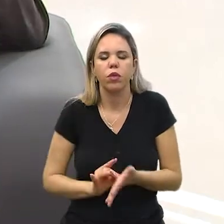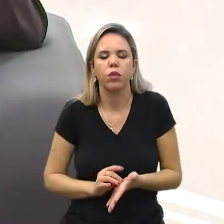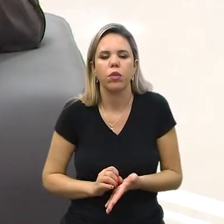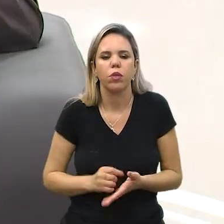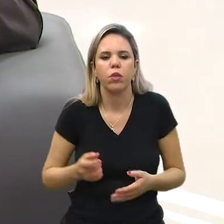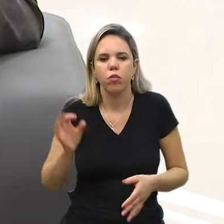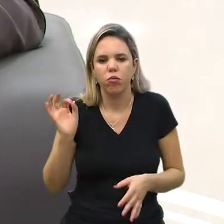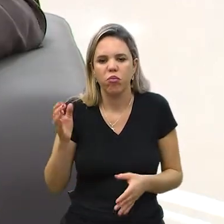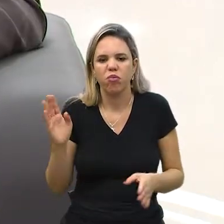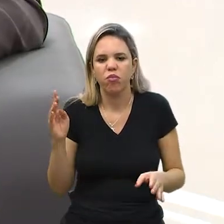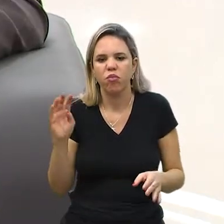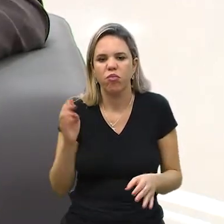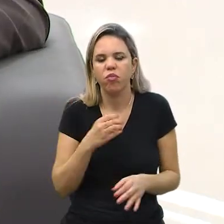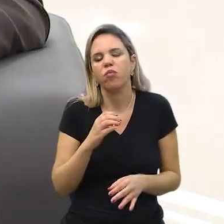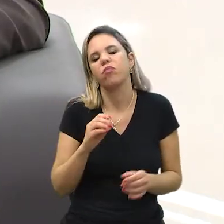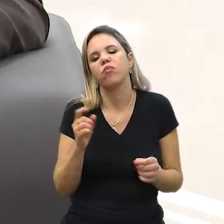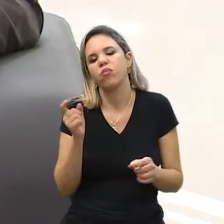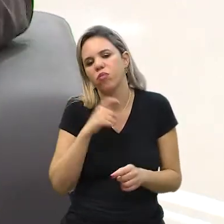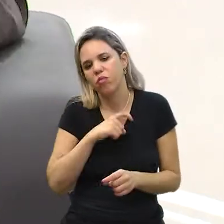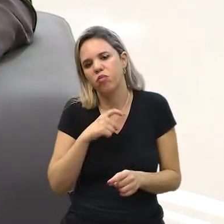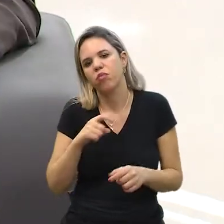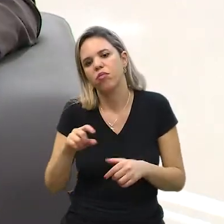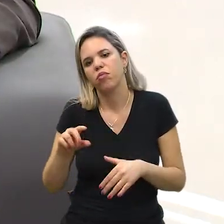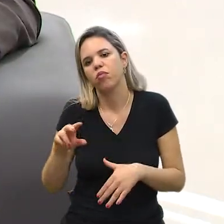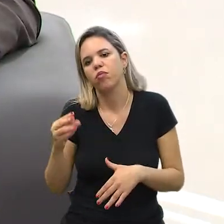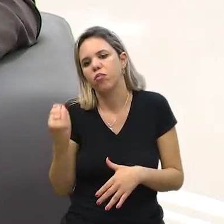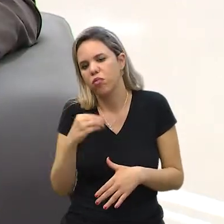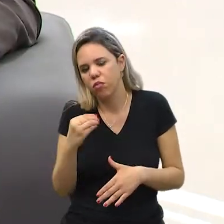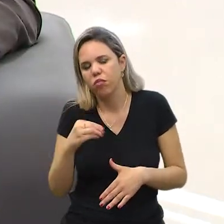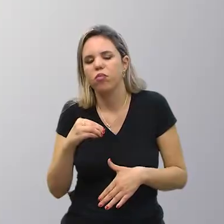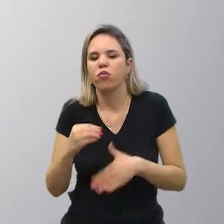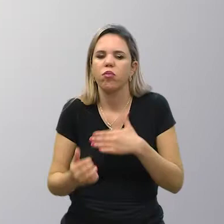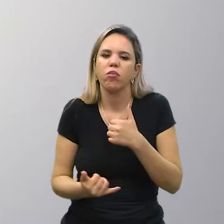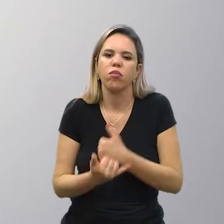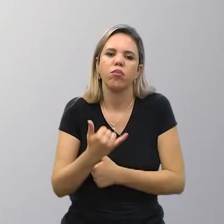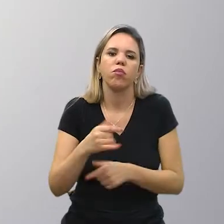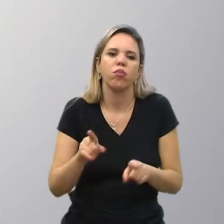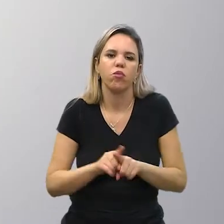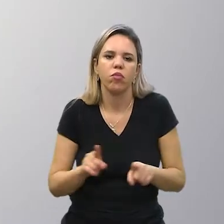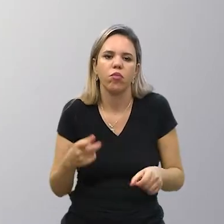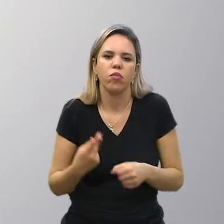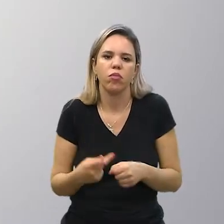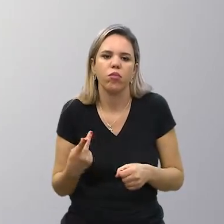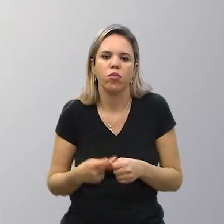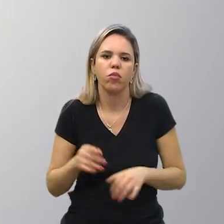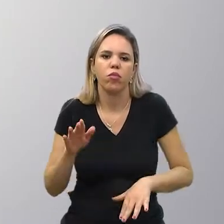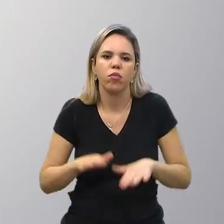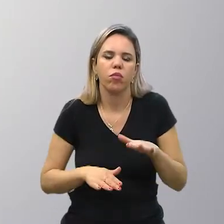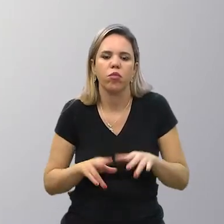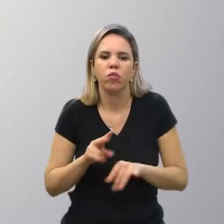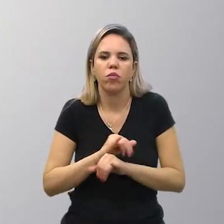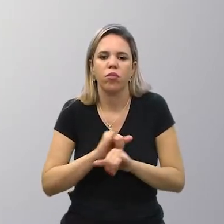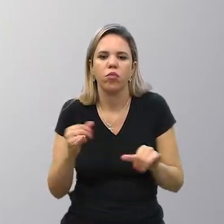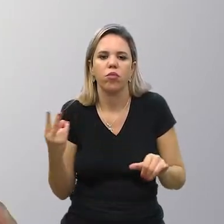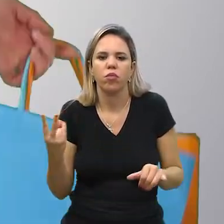se eu estou sendo enganado ou não. Exatamente. E no caso também de produtos que de repente estão com um